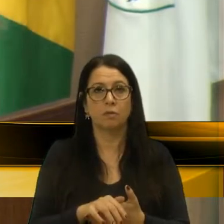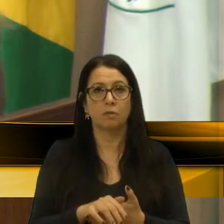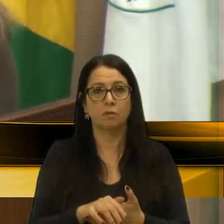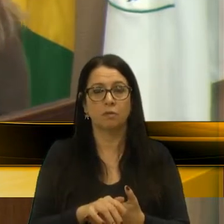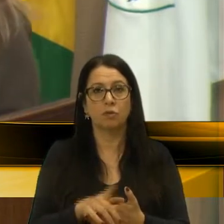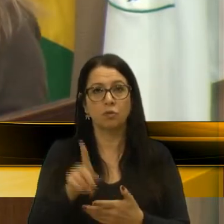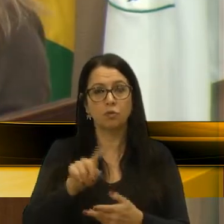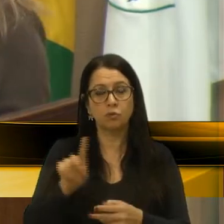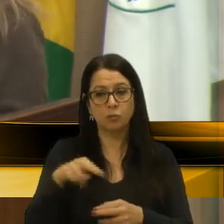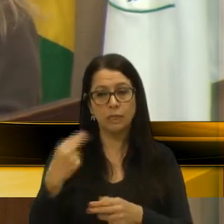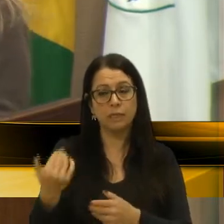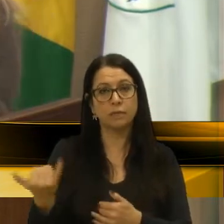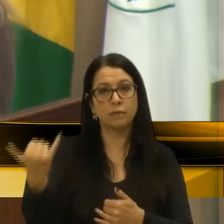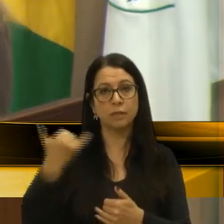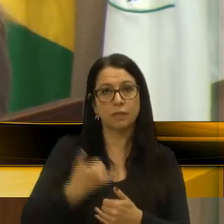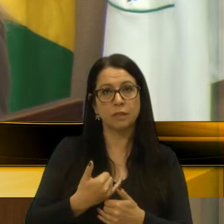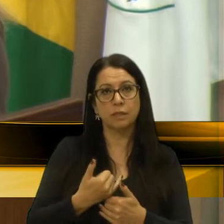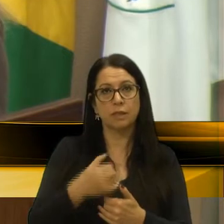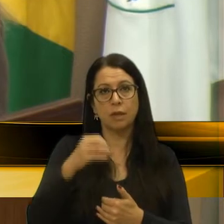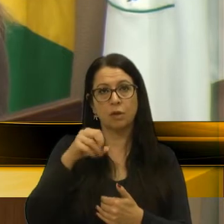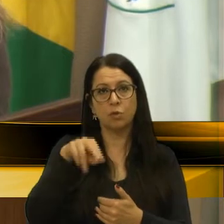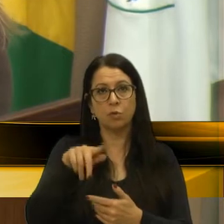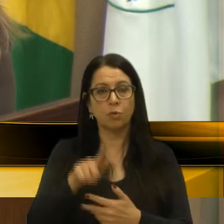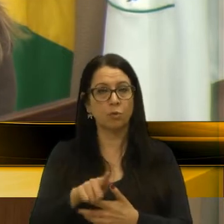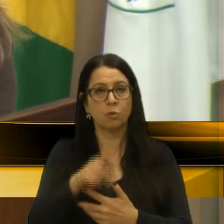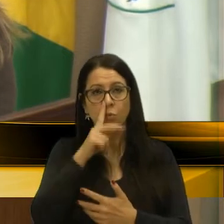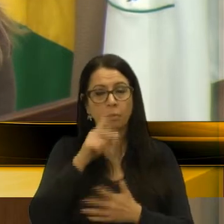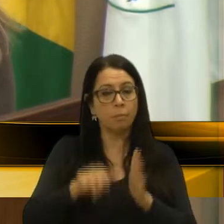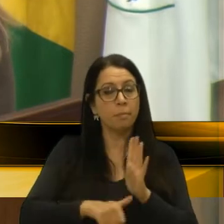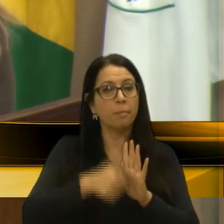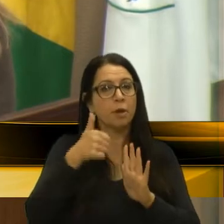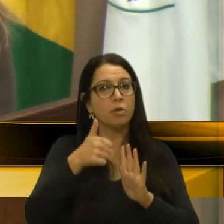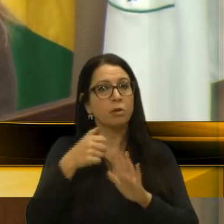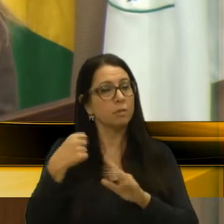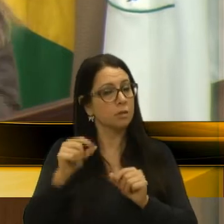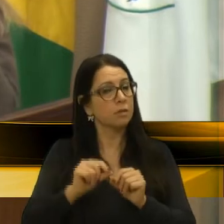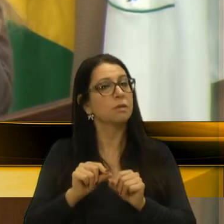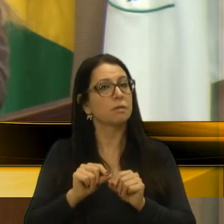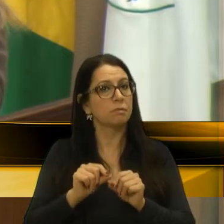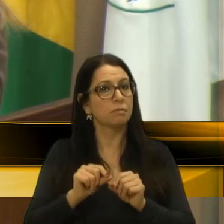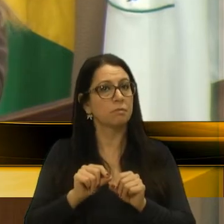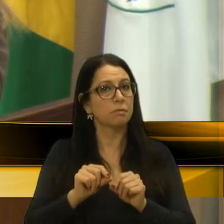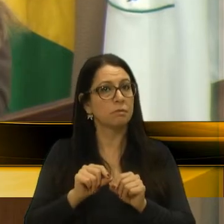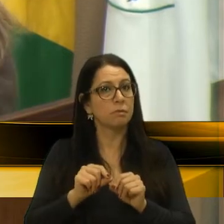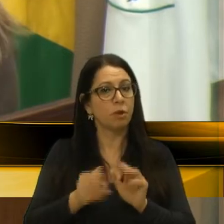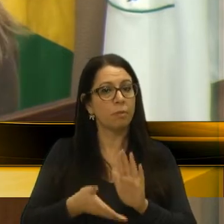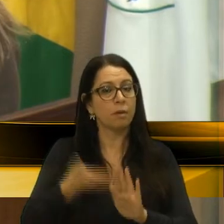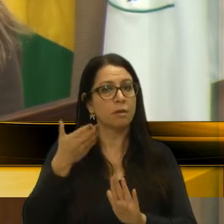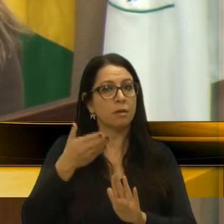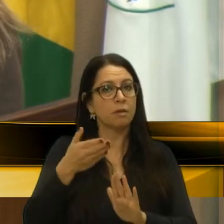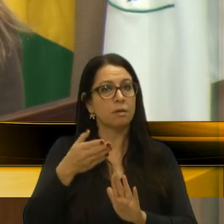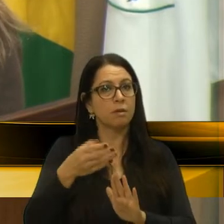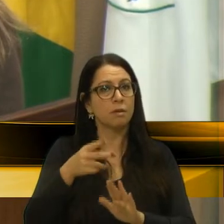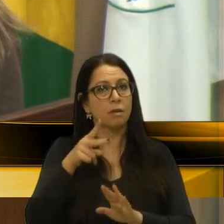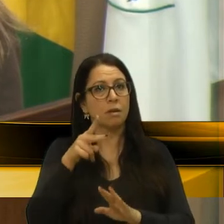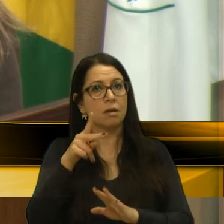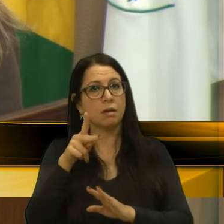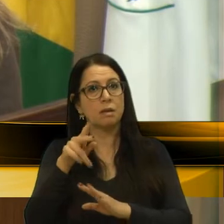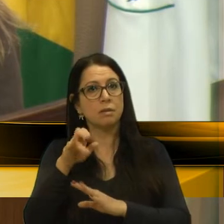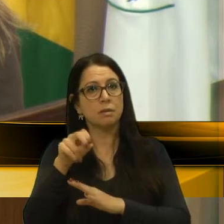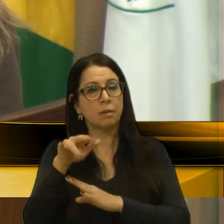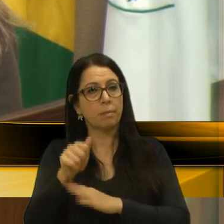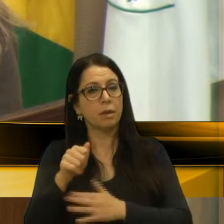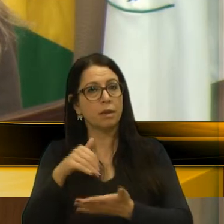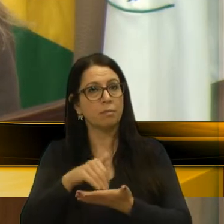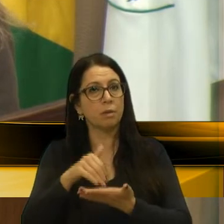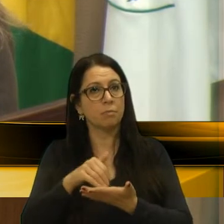nos encaminhar para a ONG, para nós encaminhar, como uma melhoria que tem que haver. Tem que aumentar a pena mínima. Se